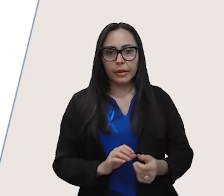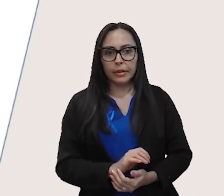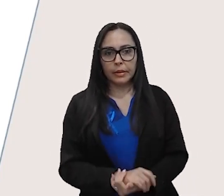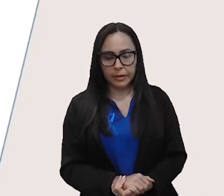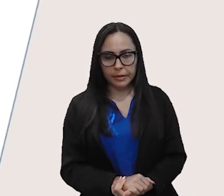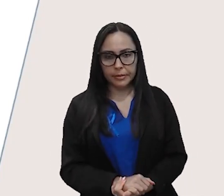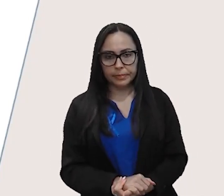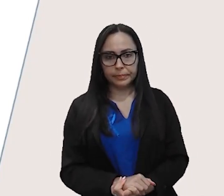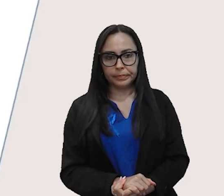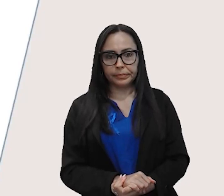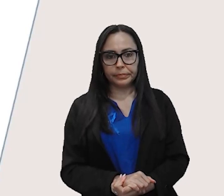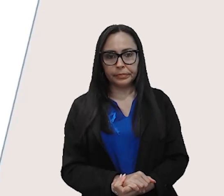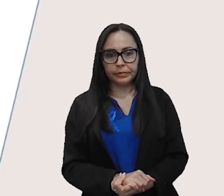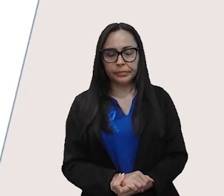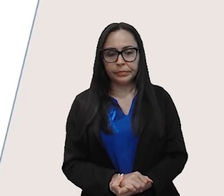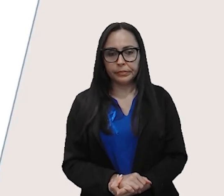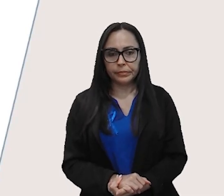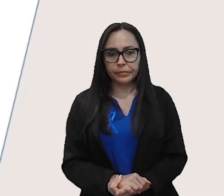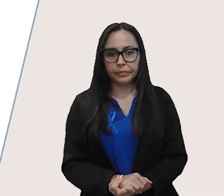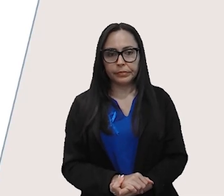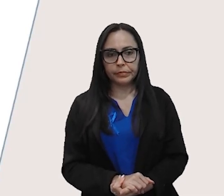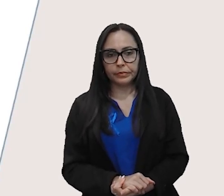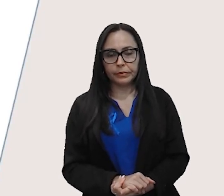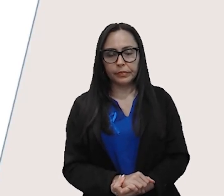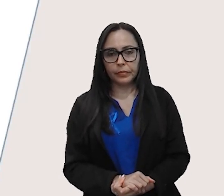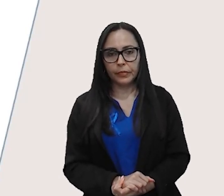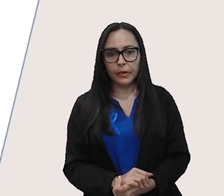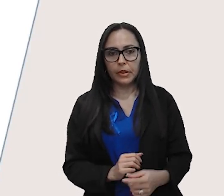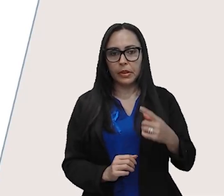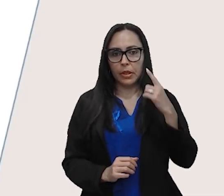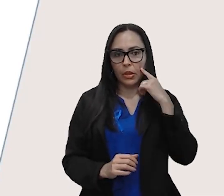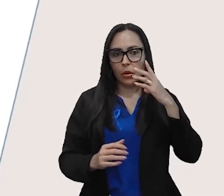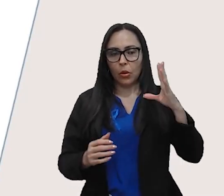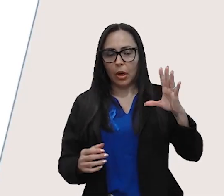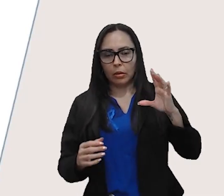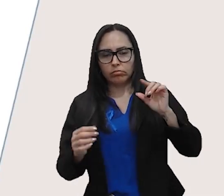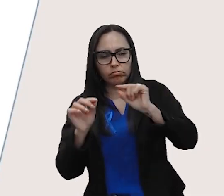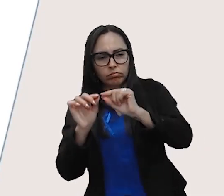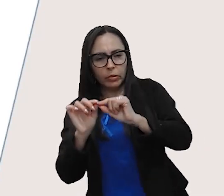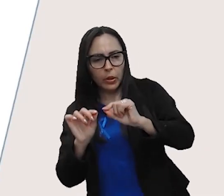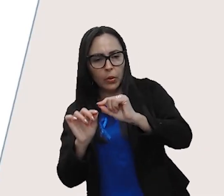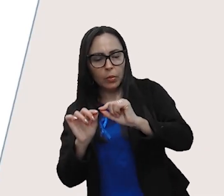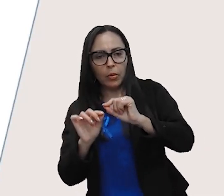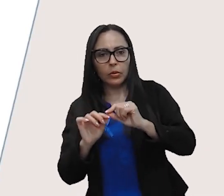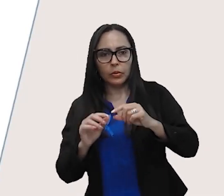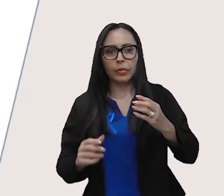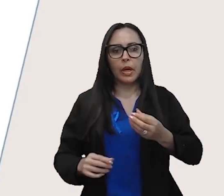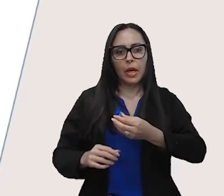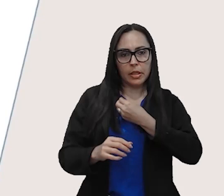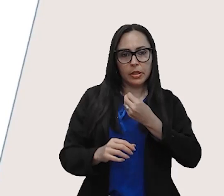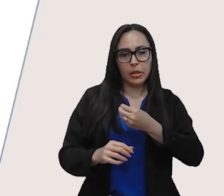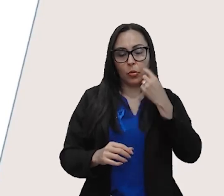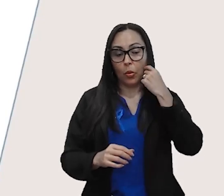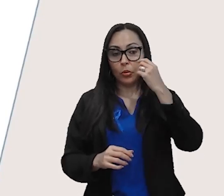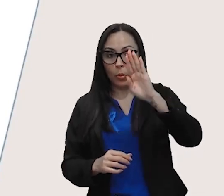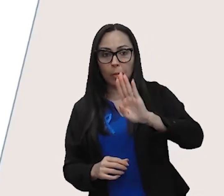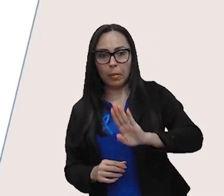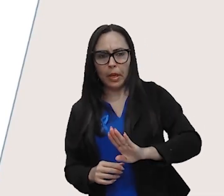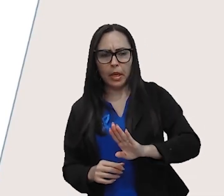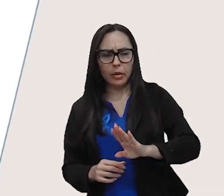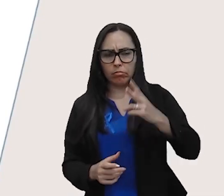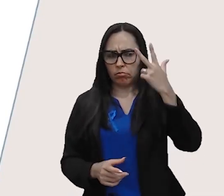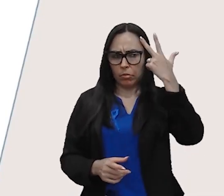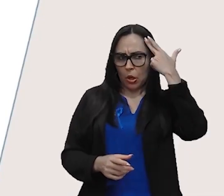intersectar, ou seja, se tocar em um ponto, ou seja, existe aqui um ponto B que é